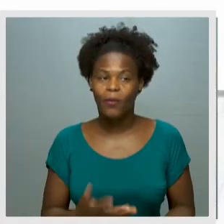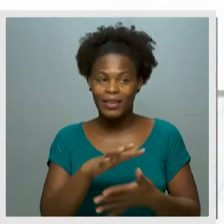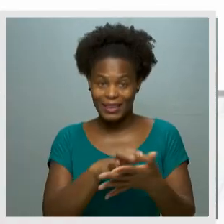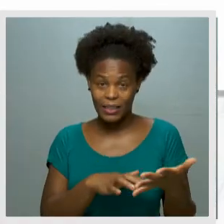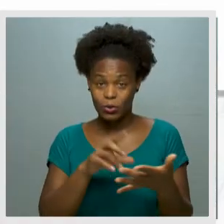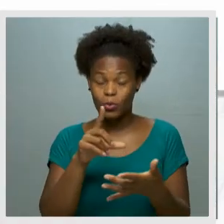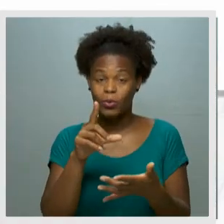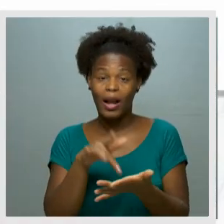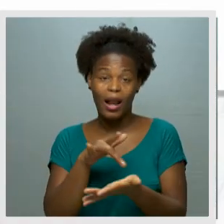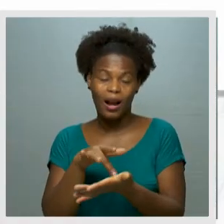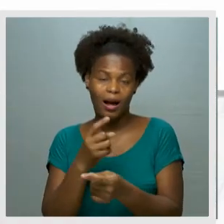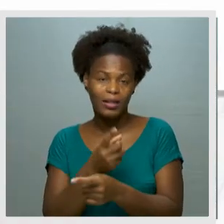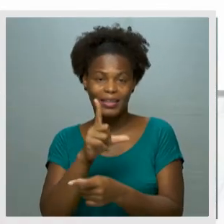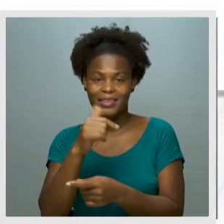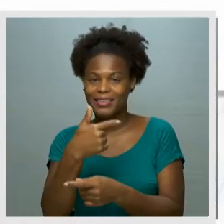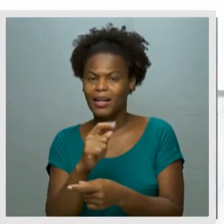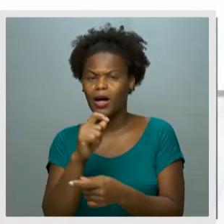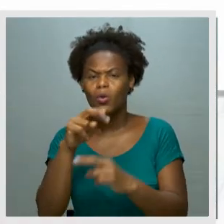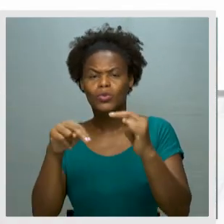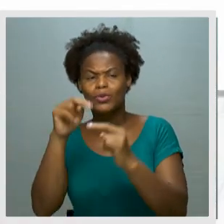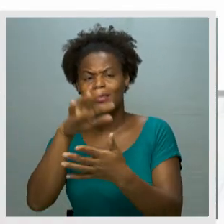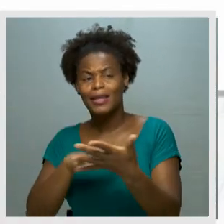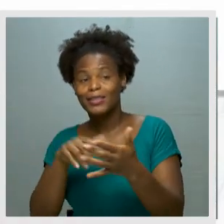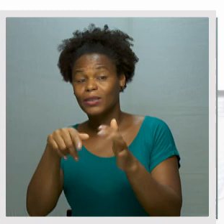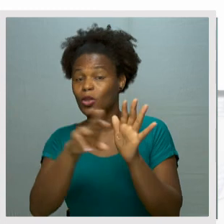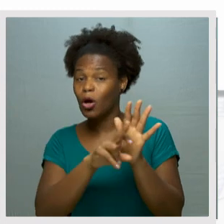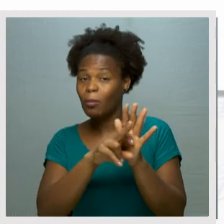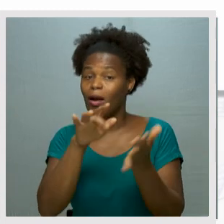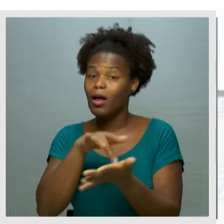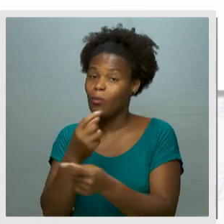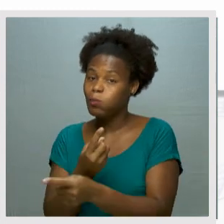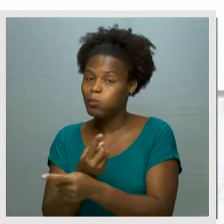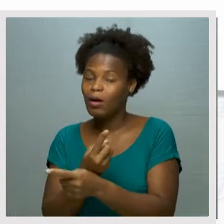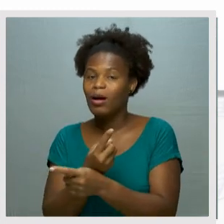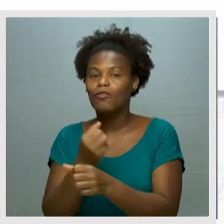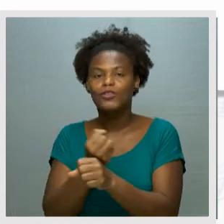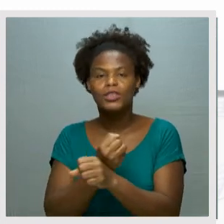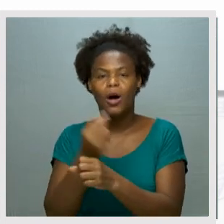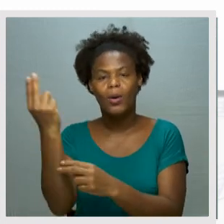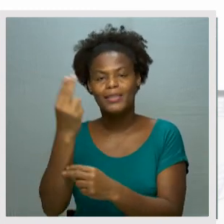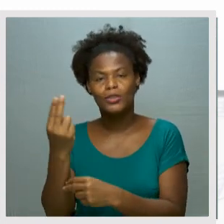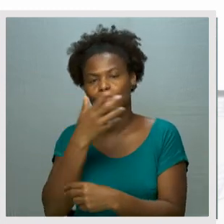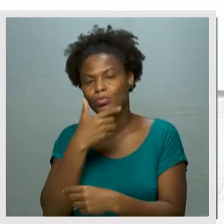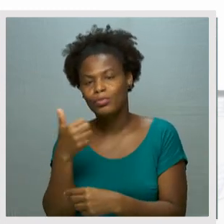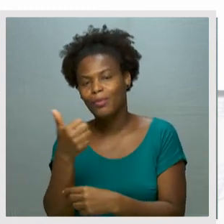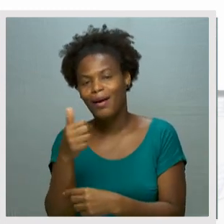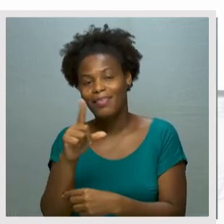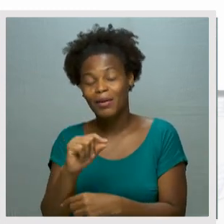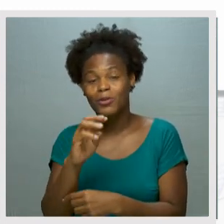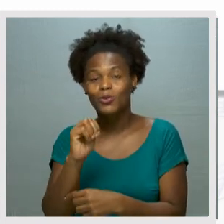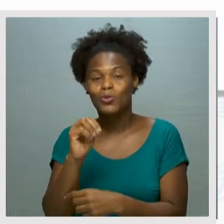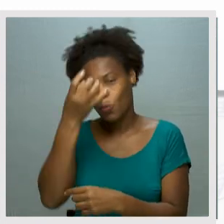O texto literário é uma construção textual de acordo com as normas da literatura. Tem uma função artística, estética